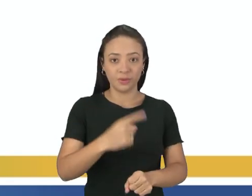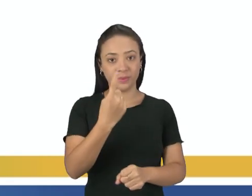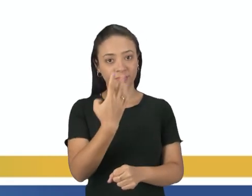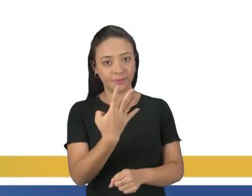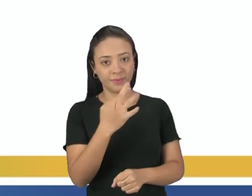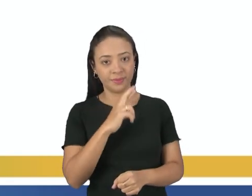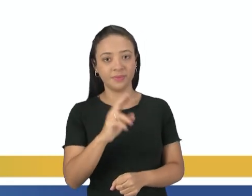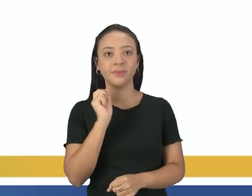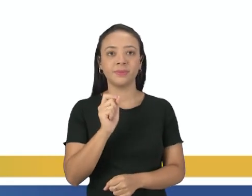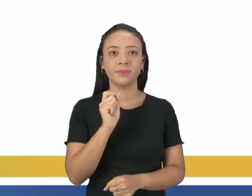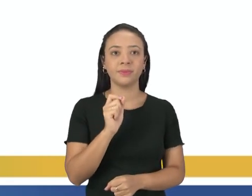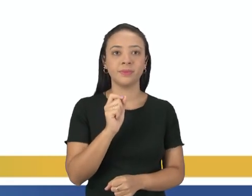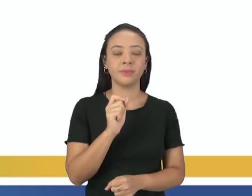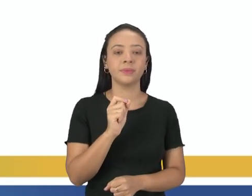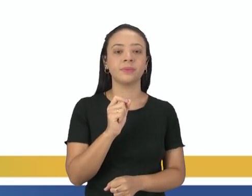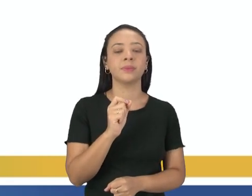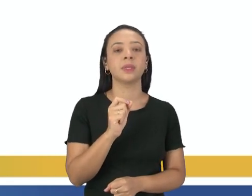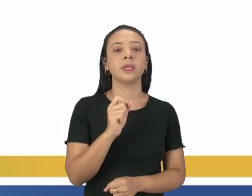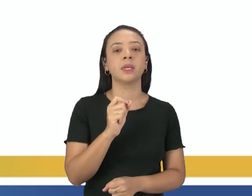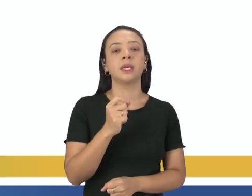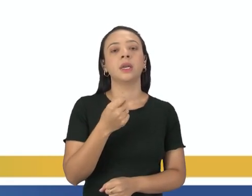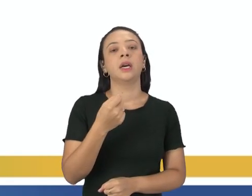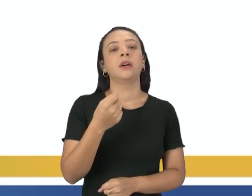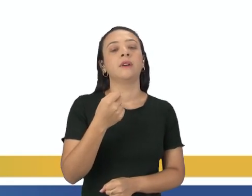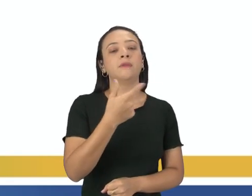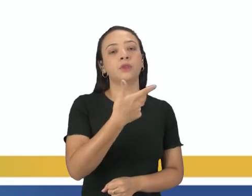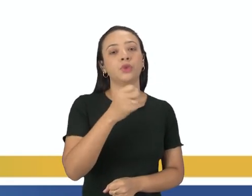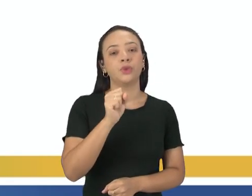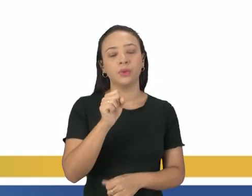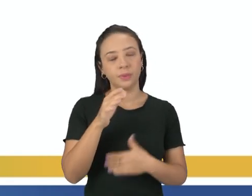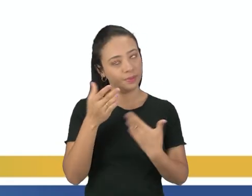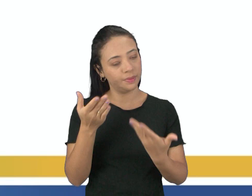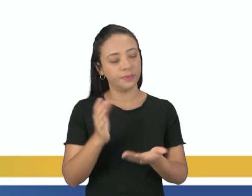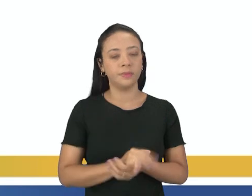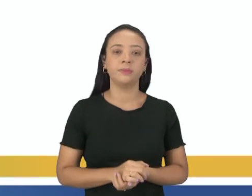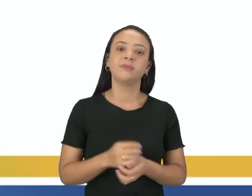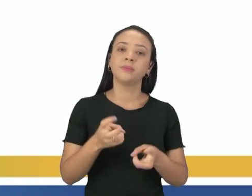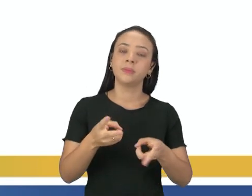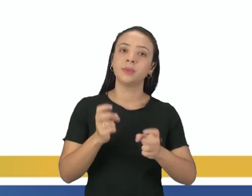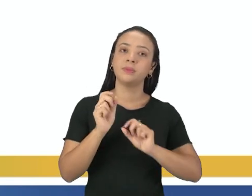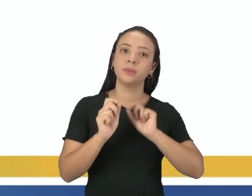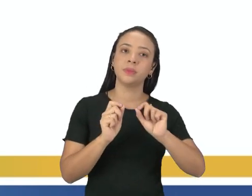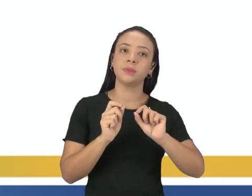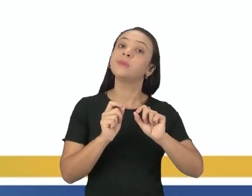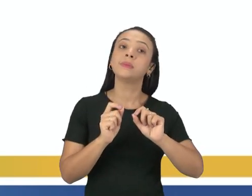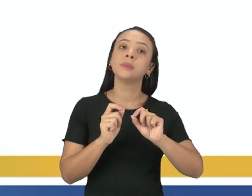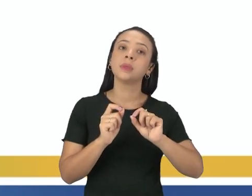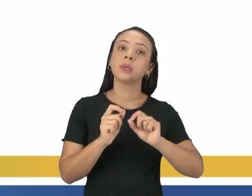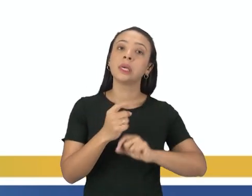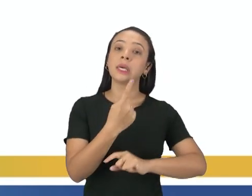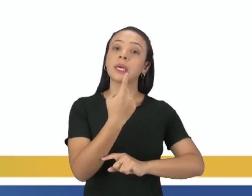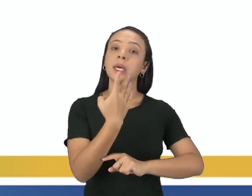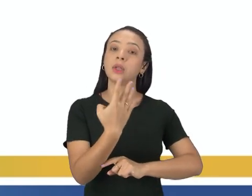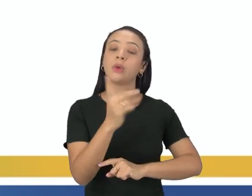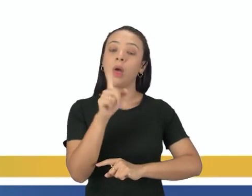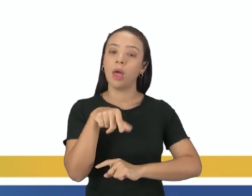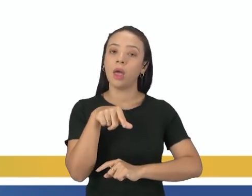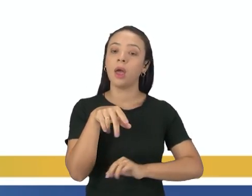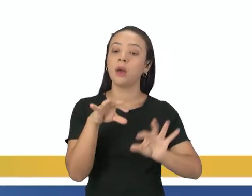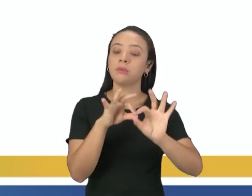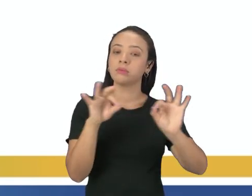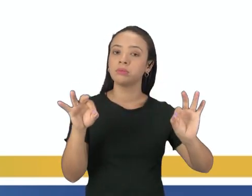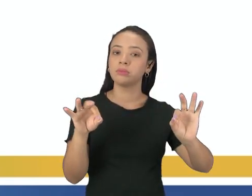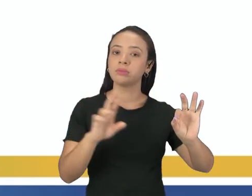dá 28, é o número 14. Então, perceba aí, né, que 14 é a medida,